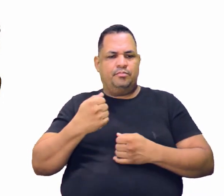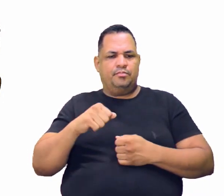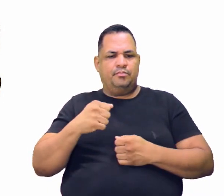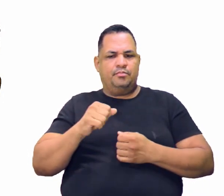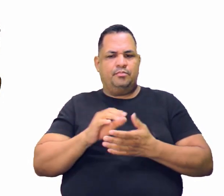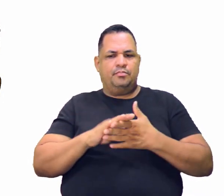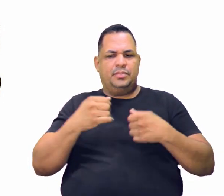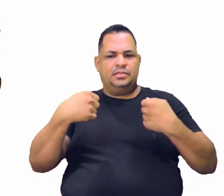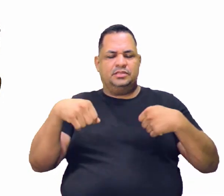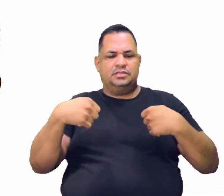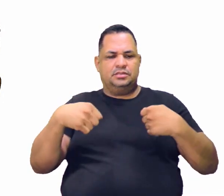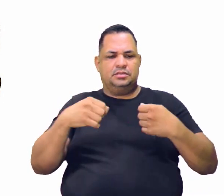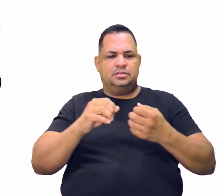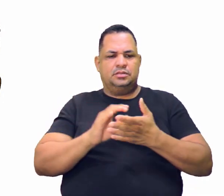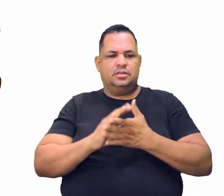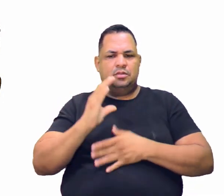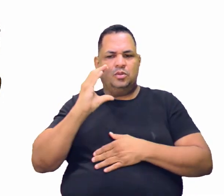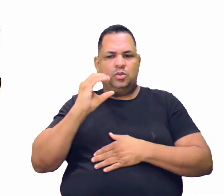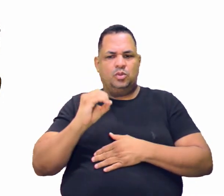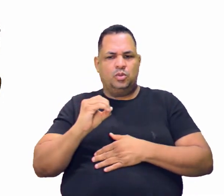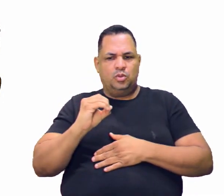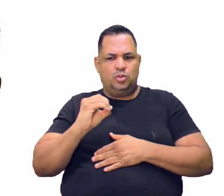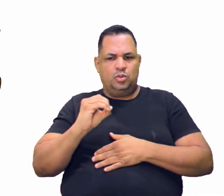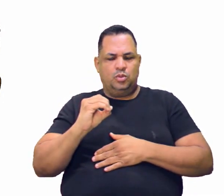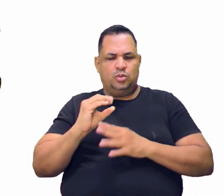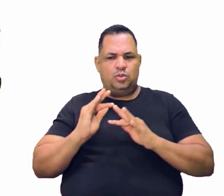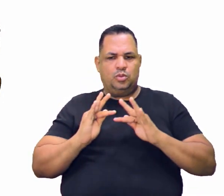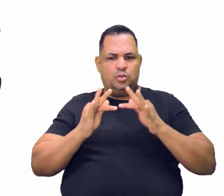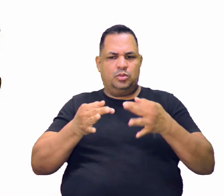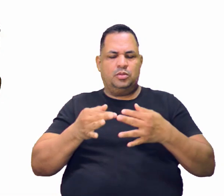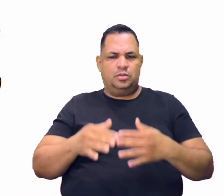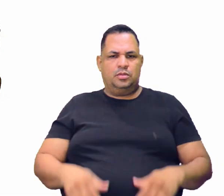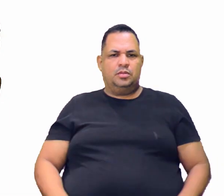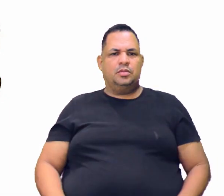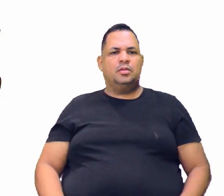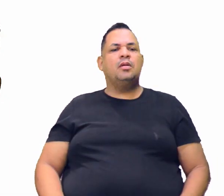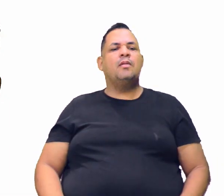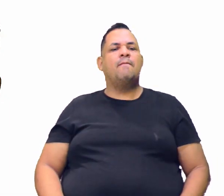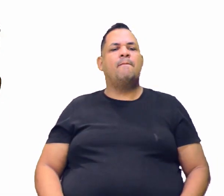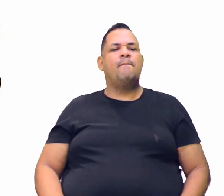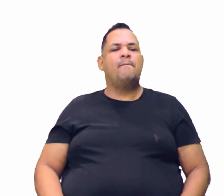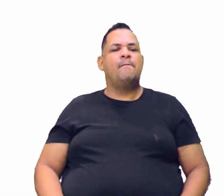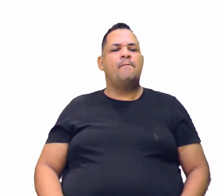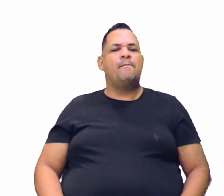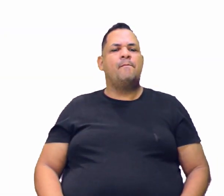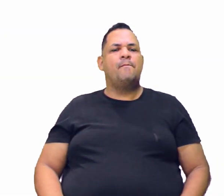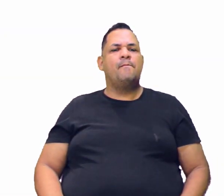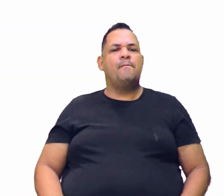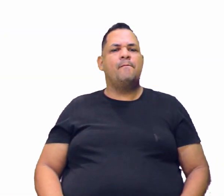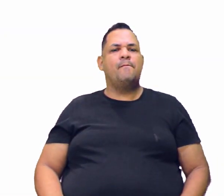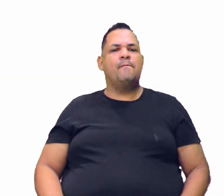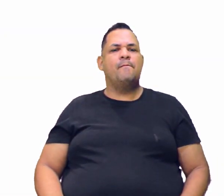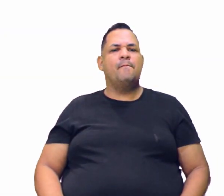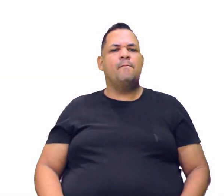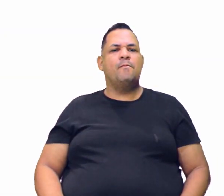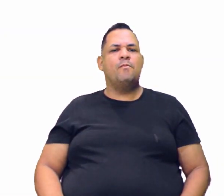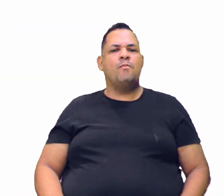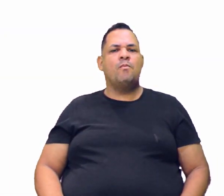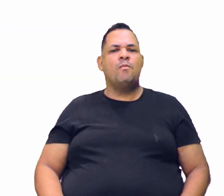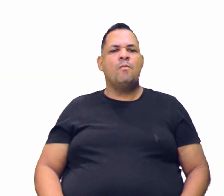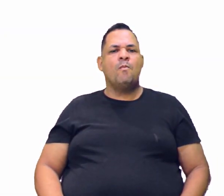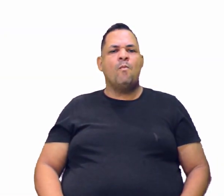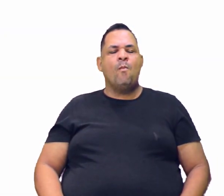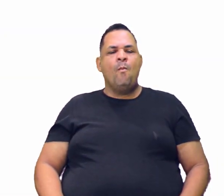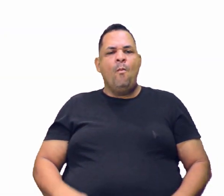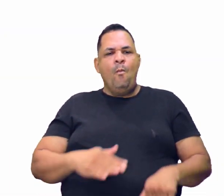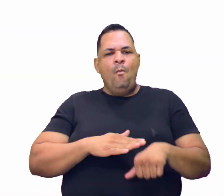ser proibido. Belezinha? Muito fácil, né? Agora a palavra ou mais ou